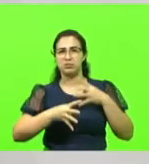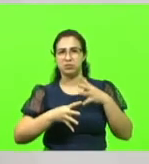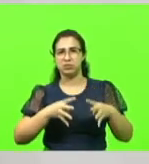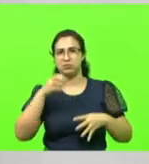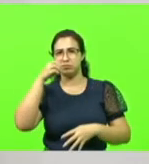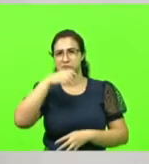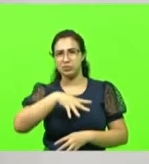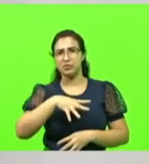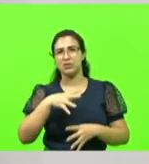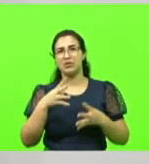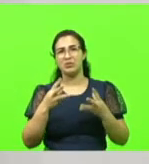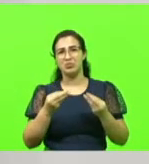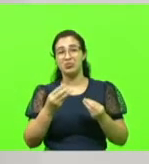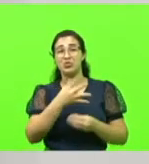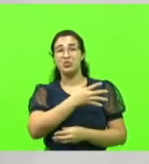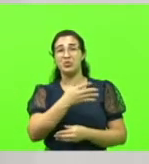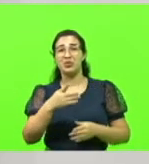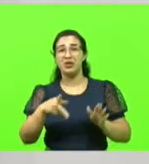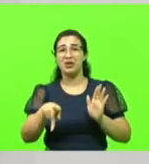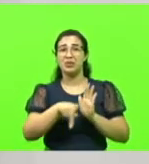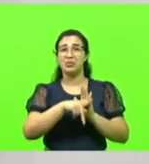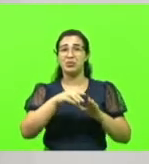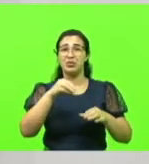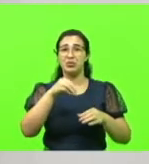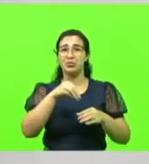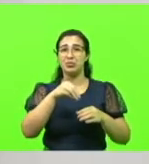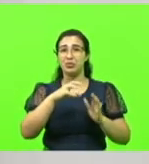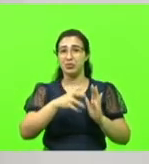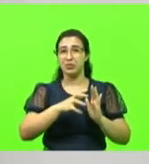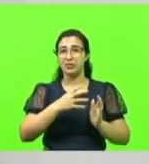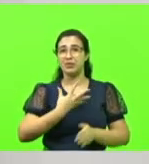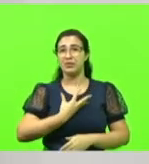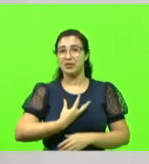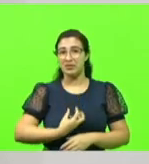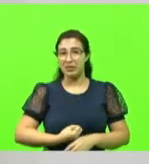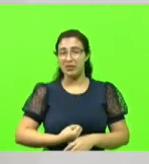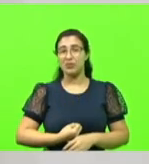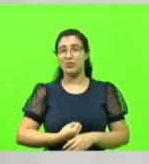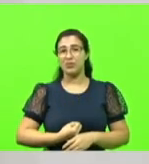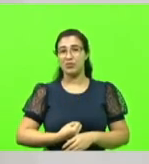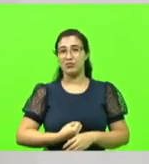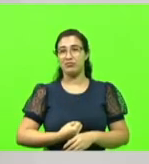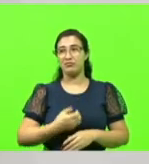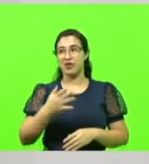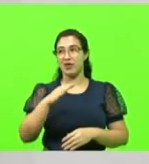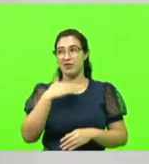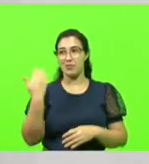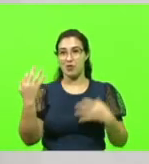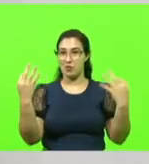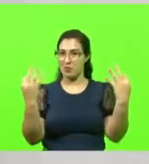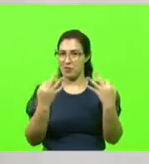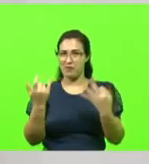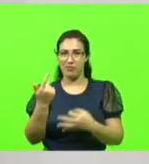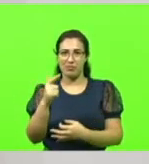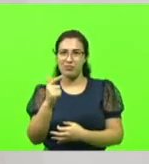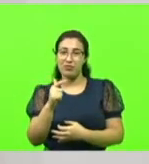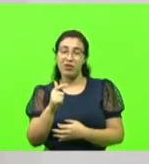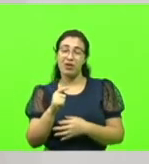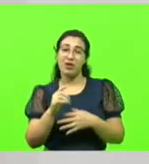a real e a verdade. Não é porque morreu que é perfeito. Ele magoou muito os MDBistas, mas,